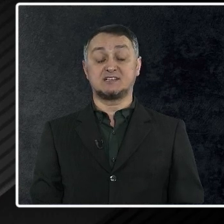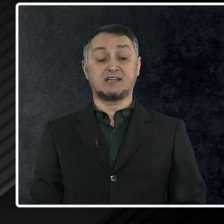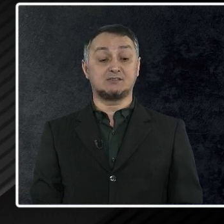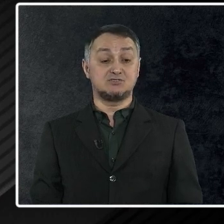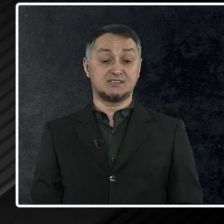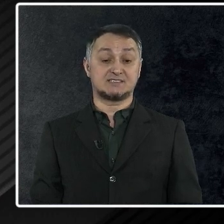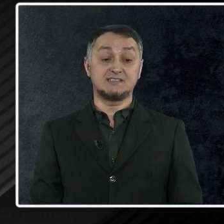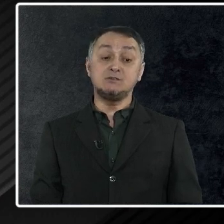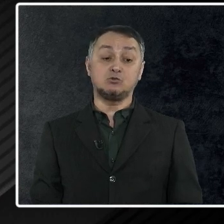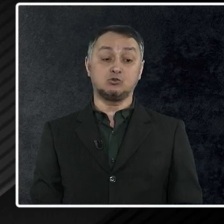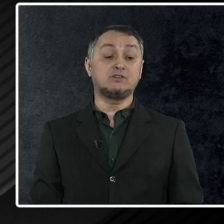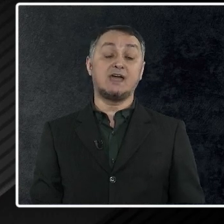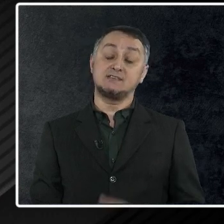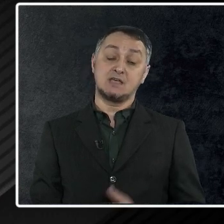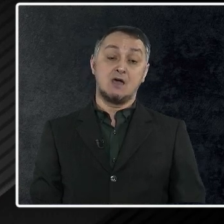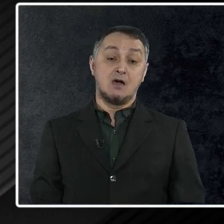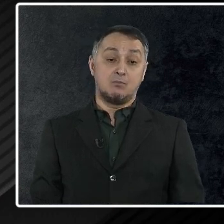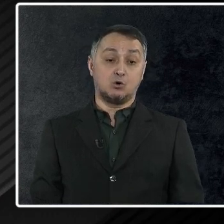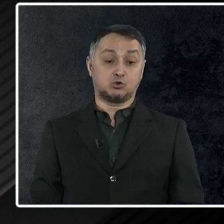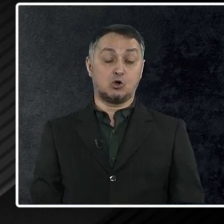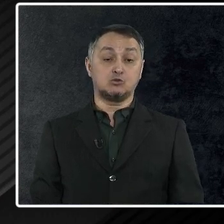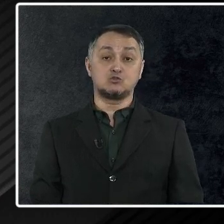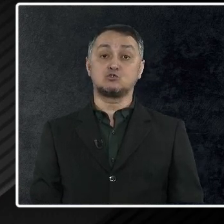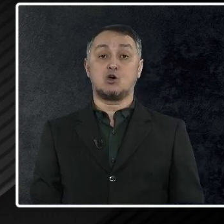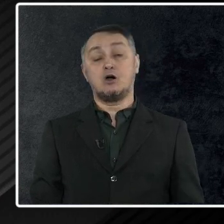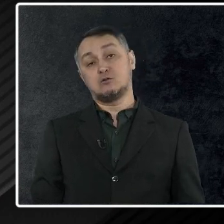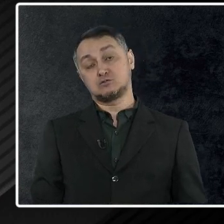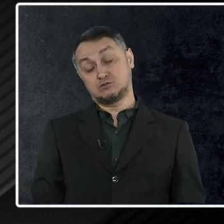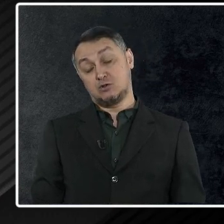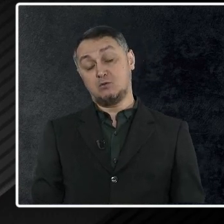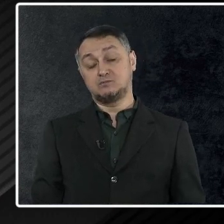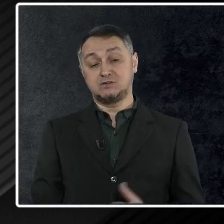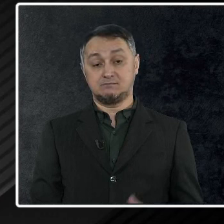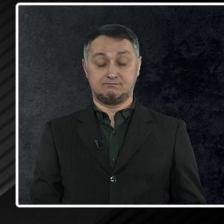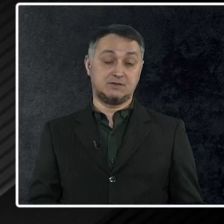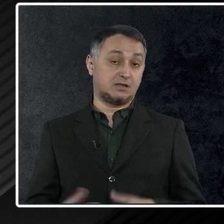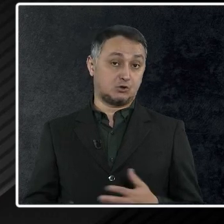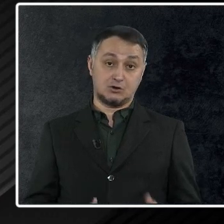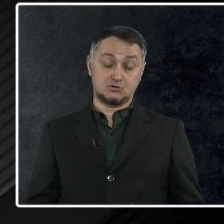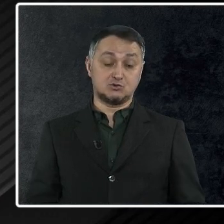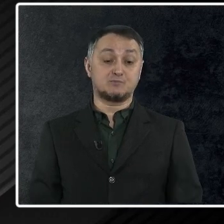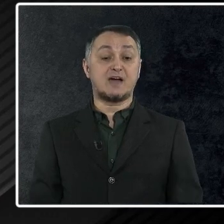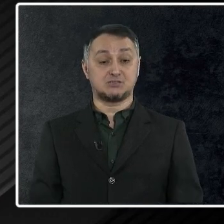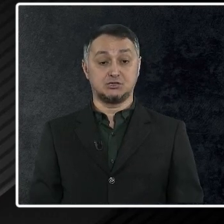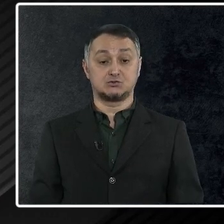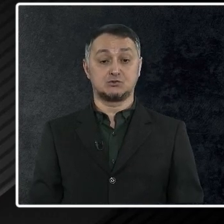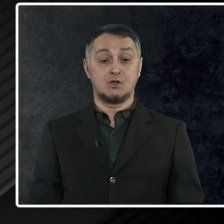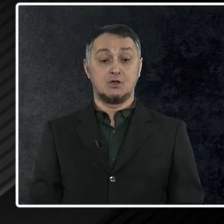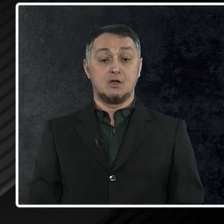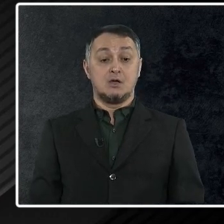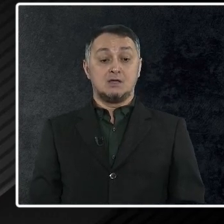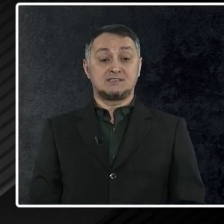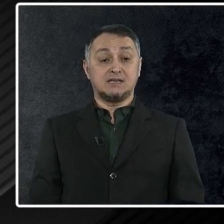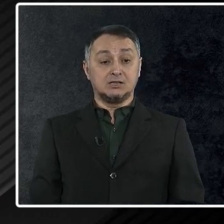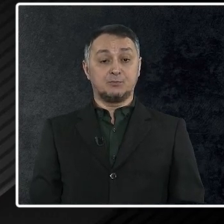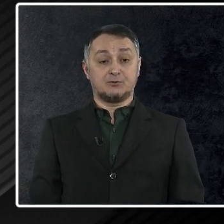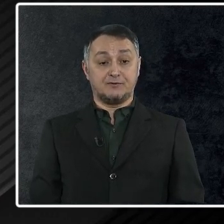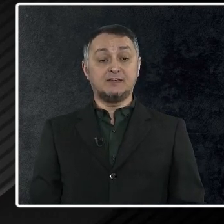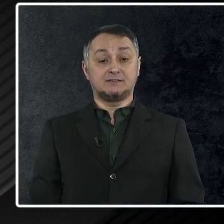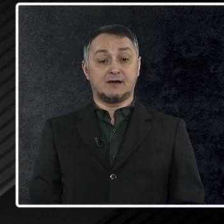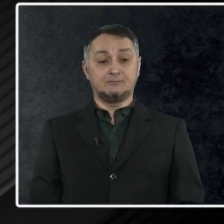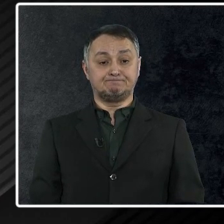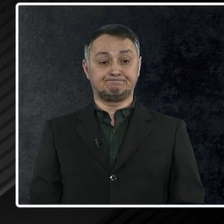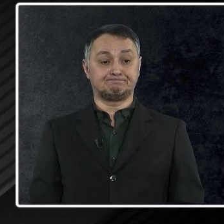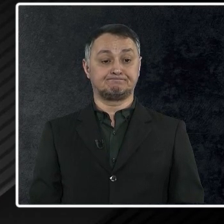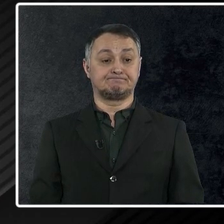foi apresentada no dia 5/10 por todos os órgãos diretórios dos partidos. Seguindo para o